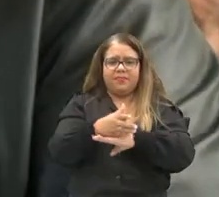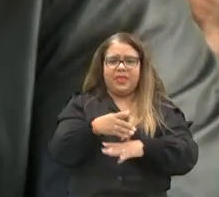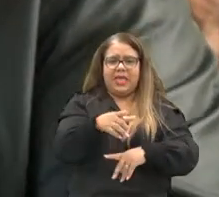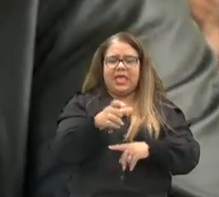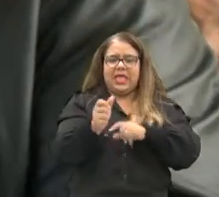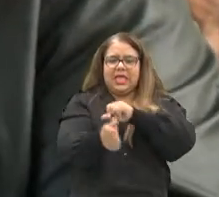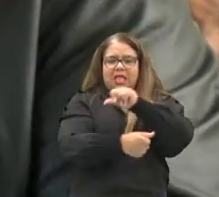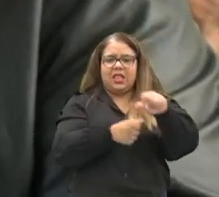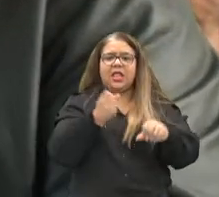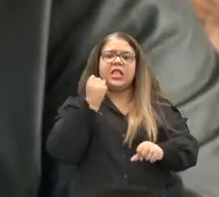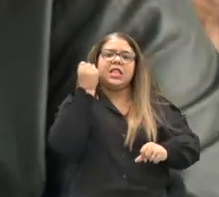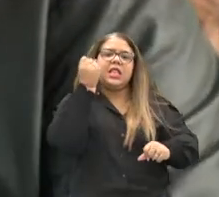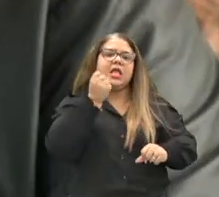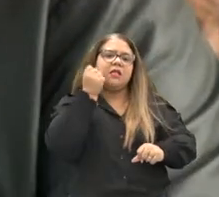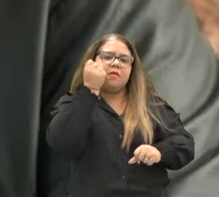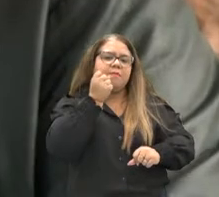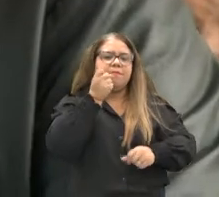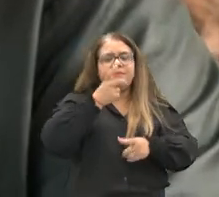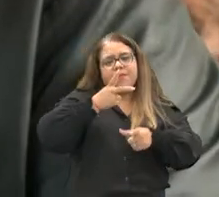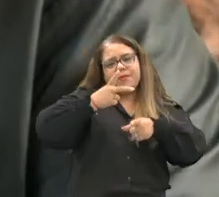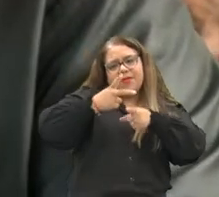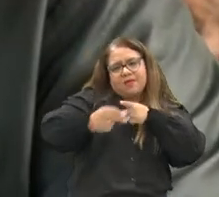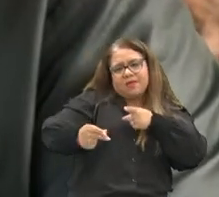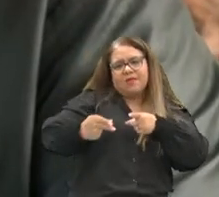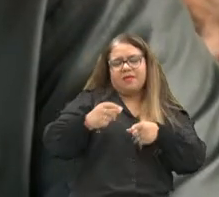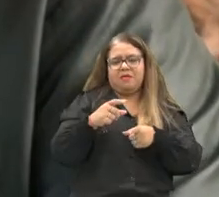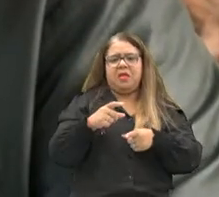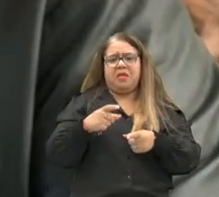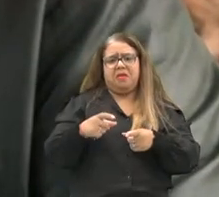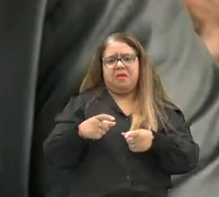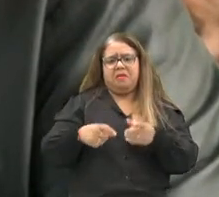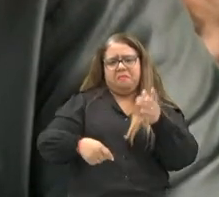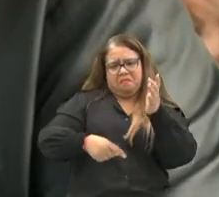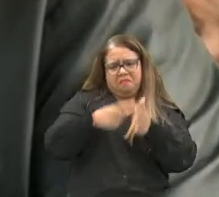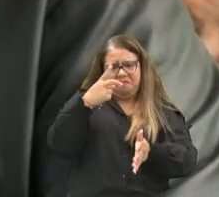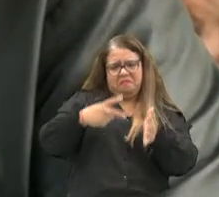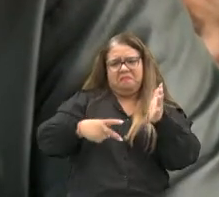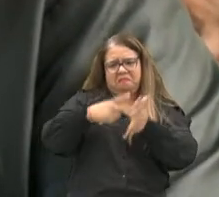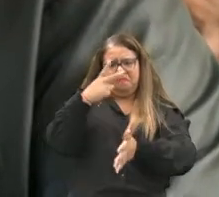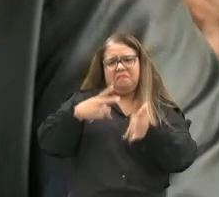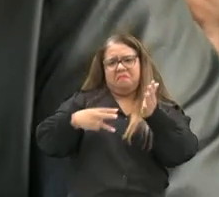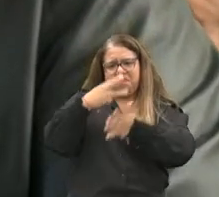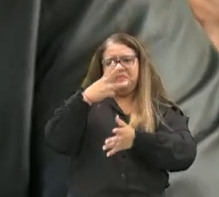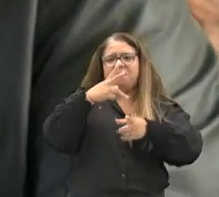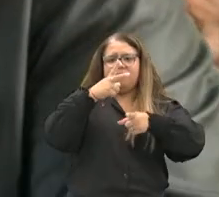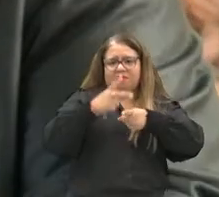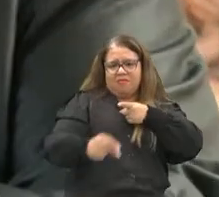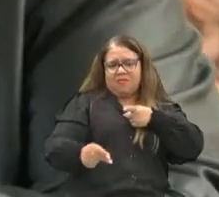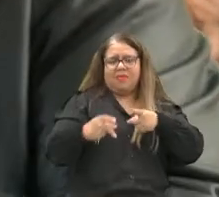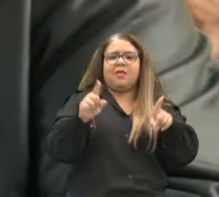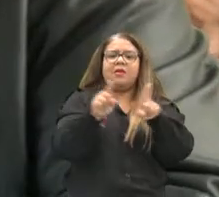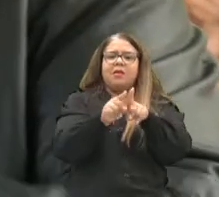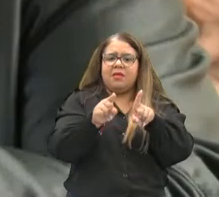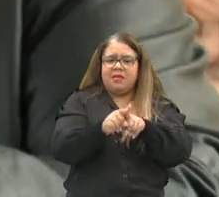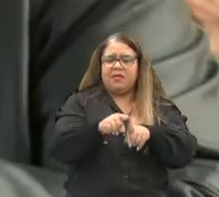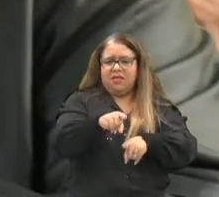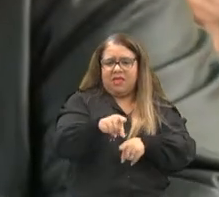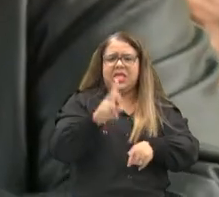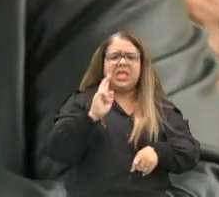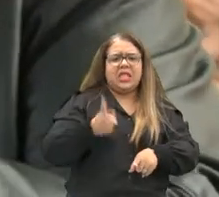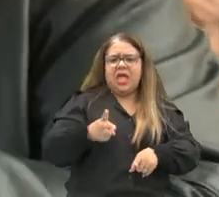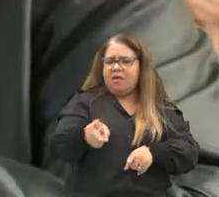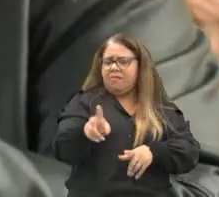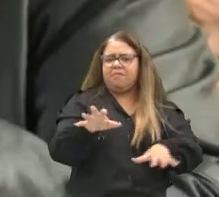senador, que ele se reelegeu em várias legislaturas, ele sempre